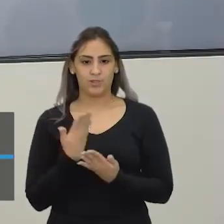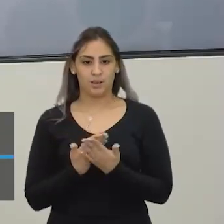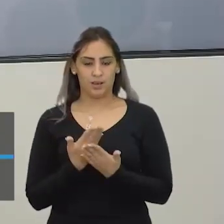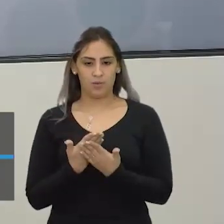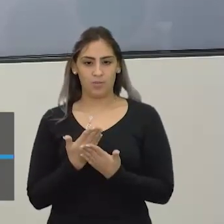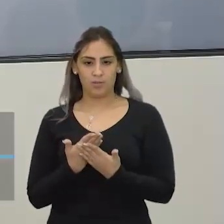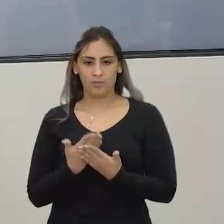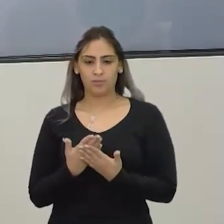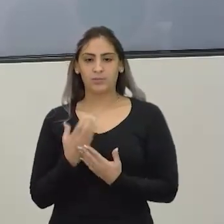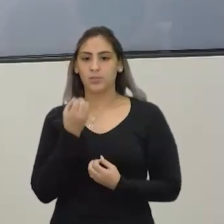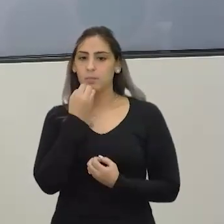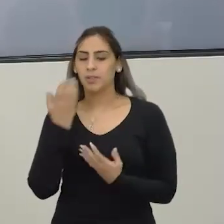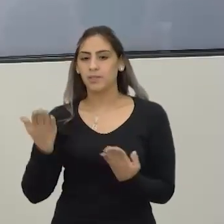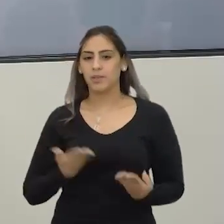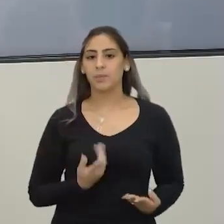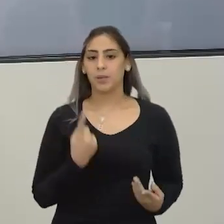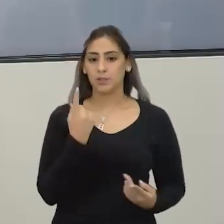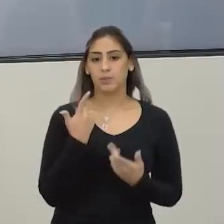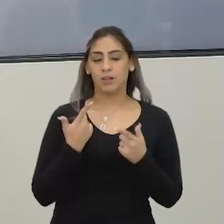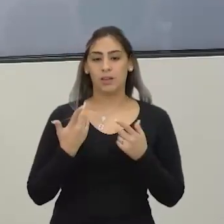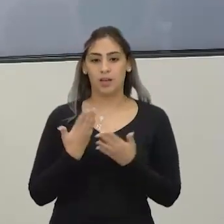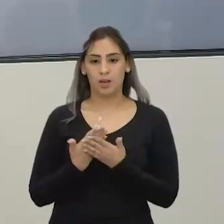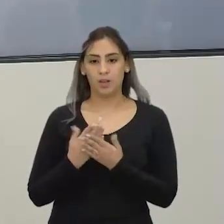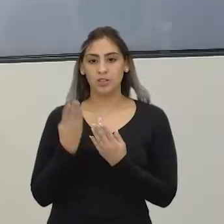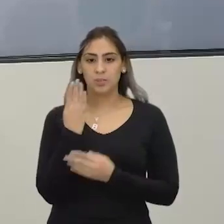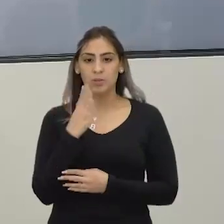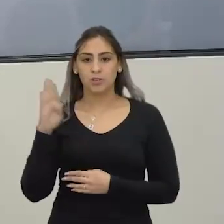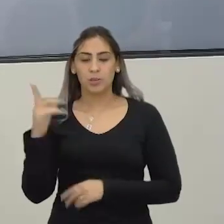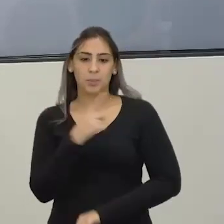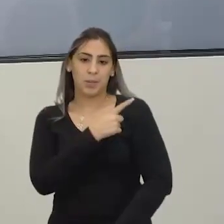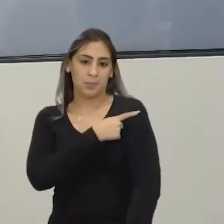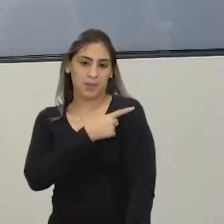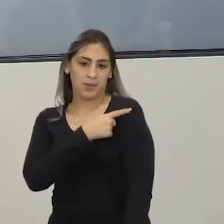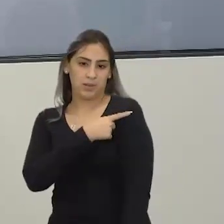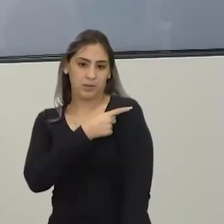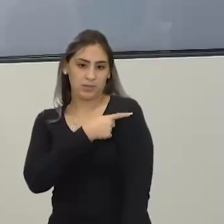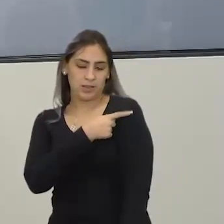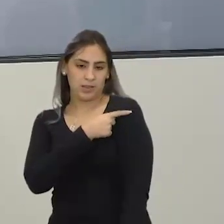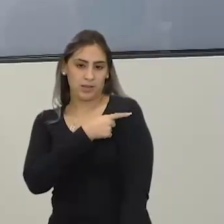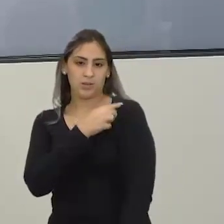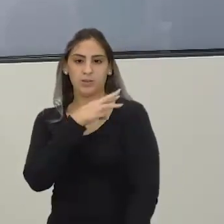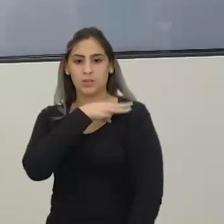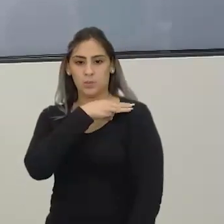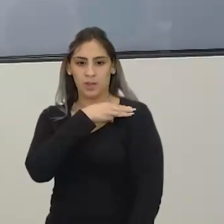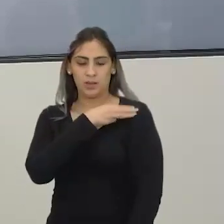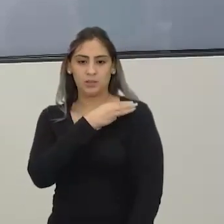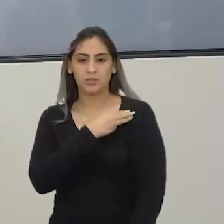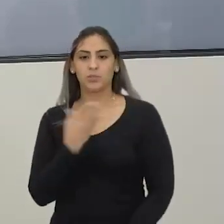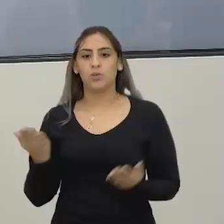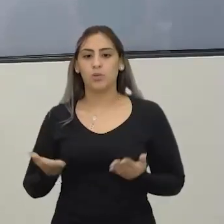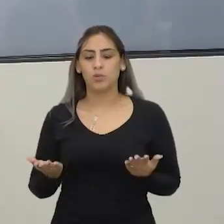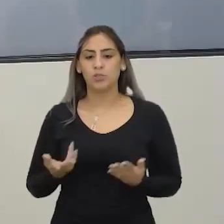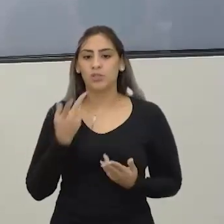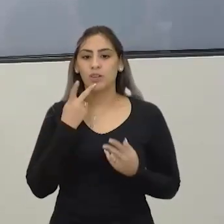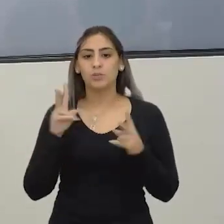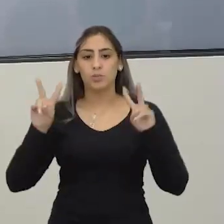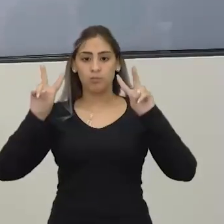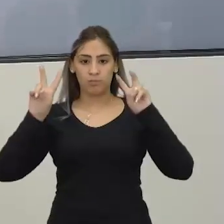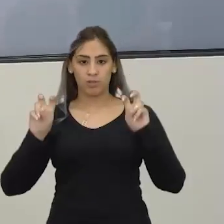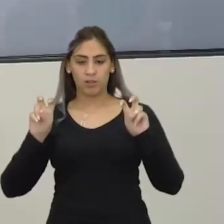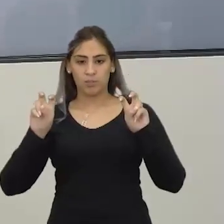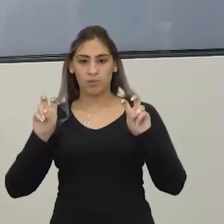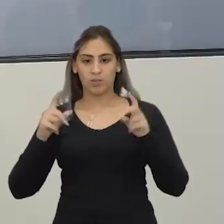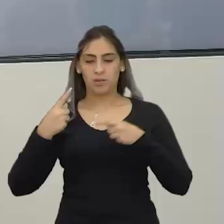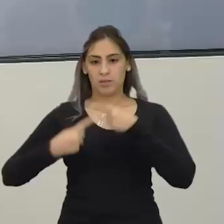bem-vindos. Mais uma aula de biologia para a primeira série do ensino médio. E hoje a gente vai falar a respeito de um tema que